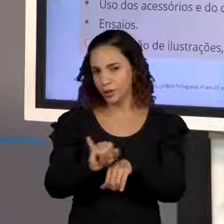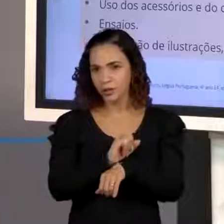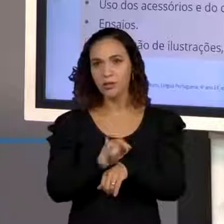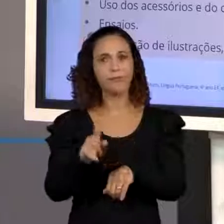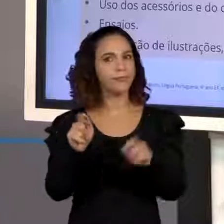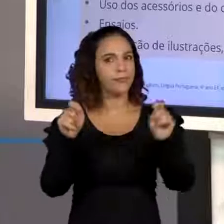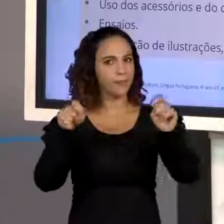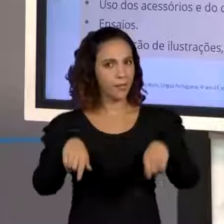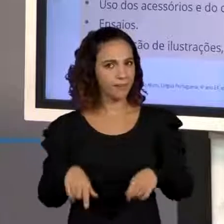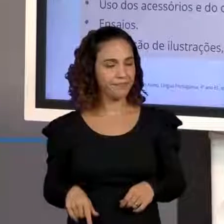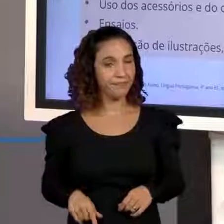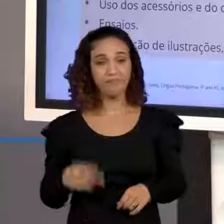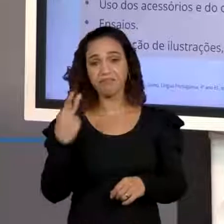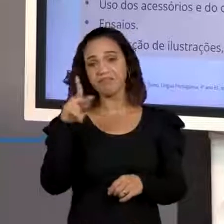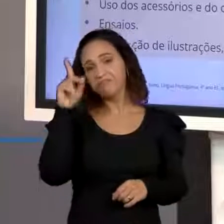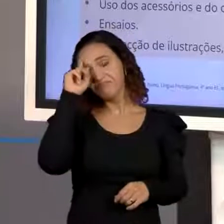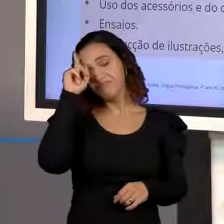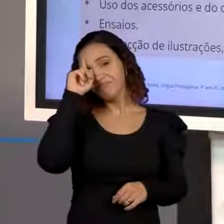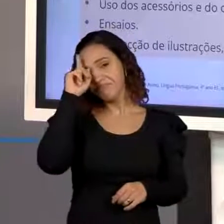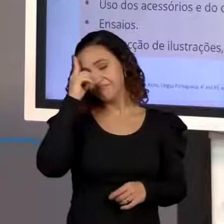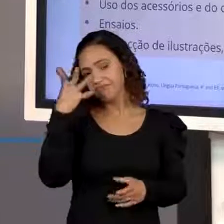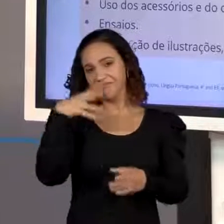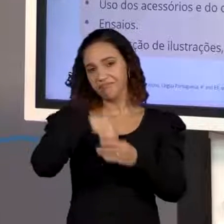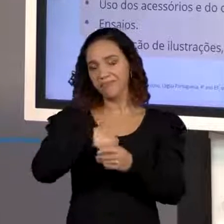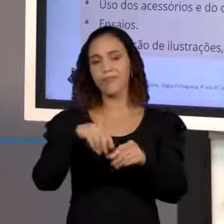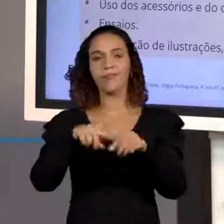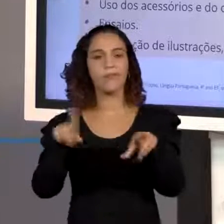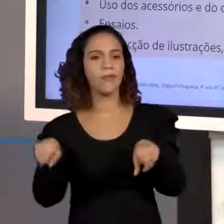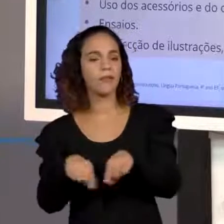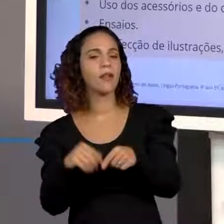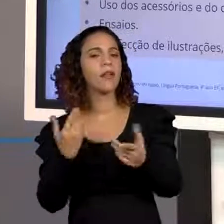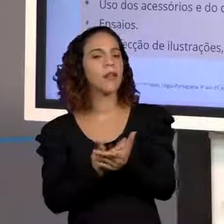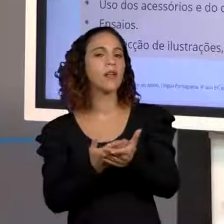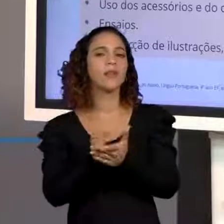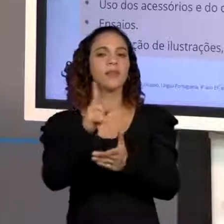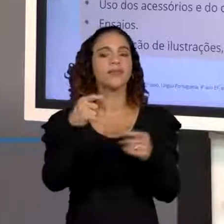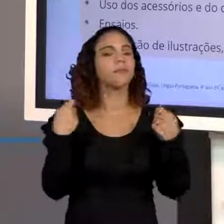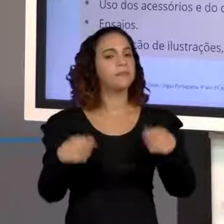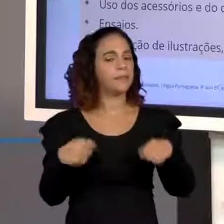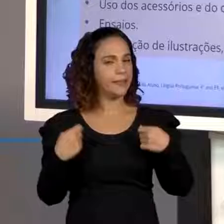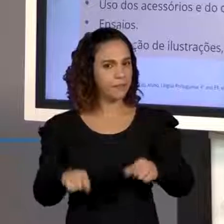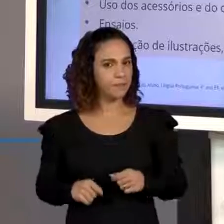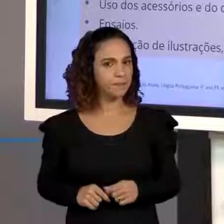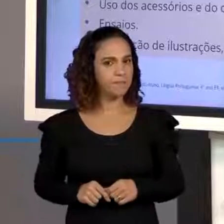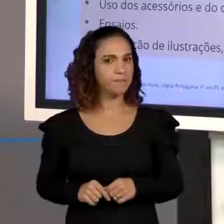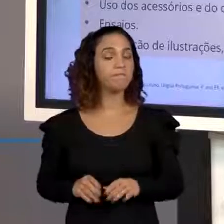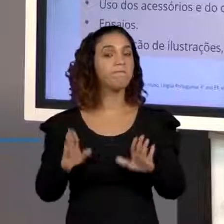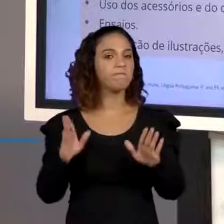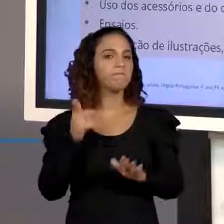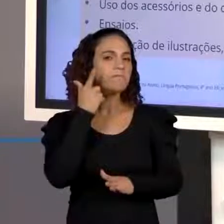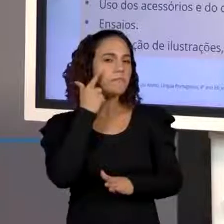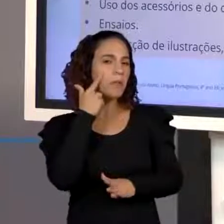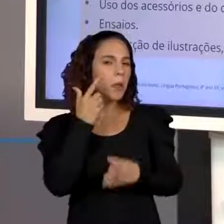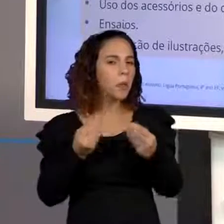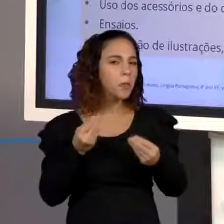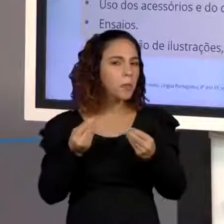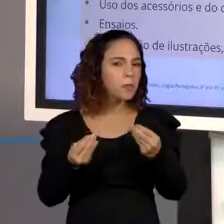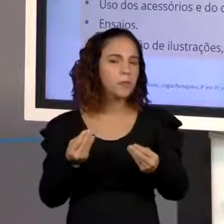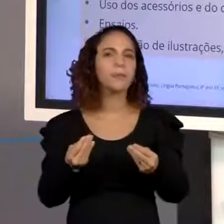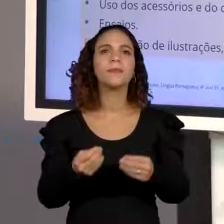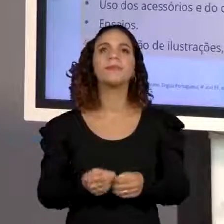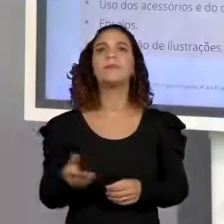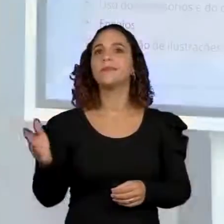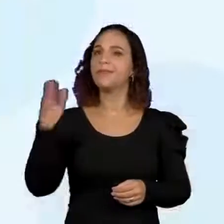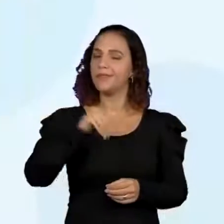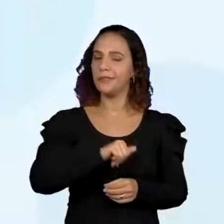pode utilizar aí no seu dia a dia, aí na sala de aula, quando precisar fazer uma leitura em voz alta. Então, vamos ver essas estratégias? Então,